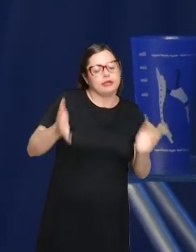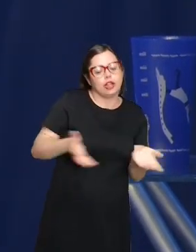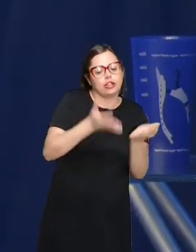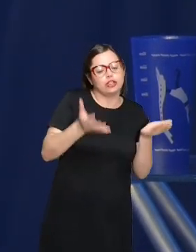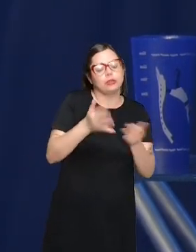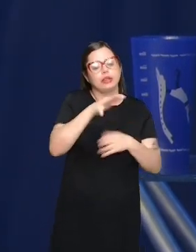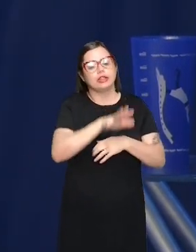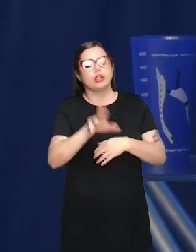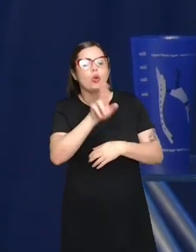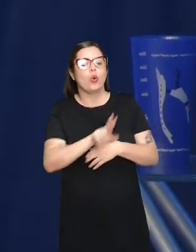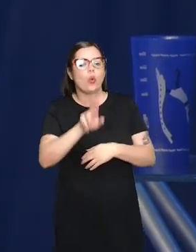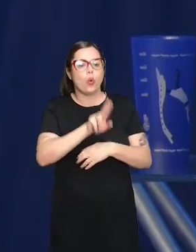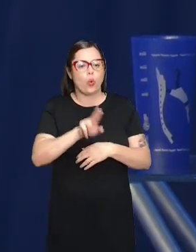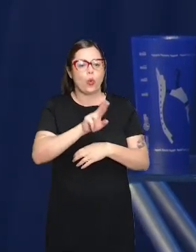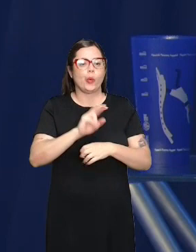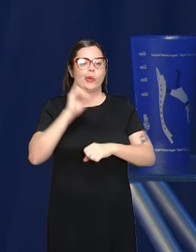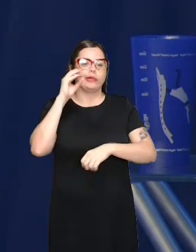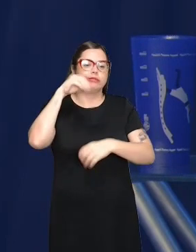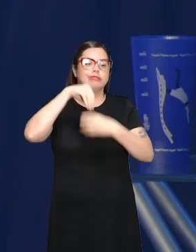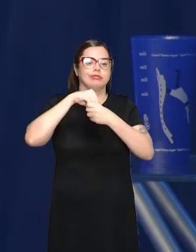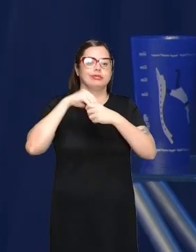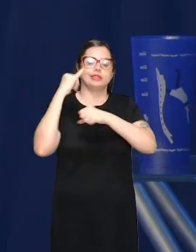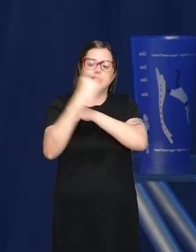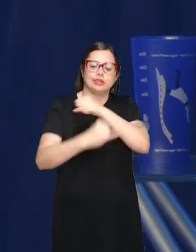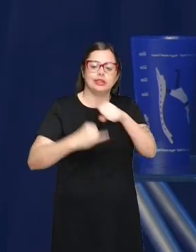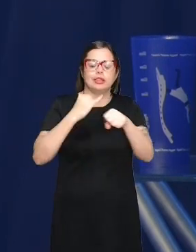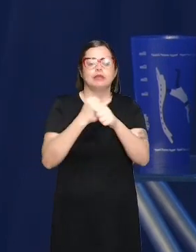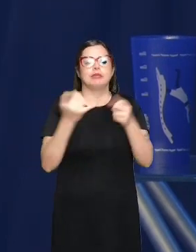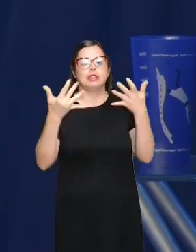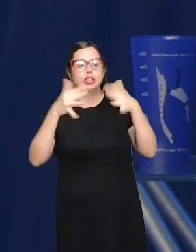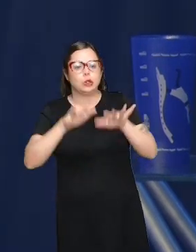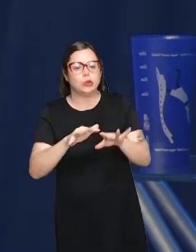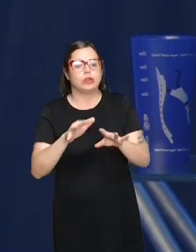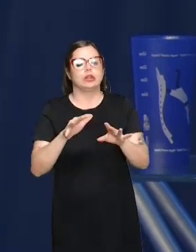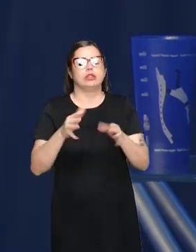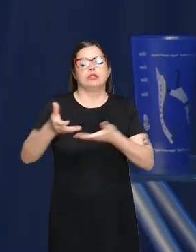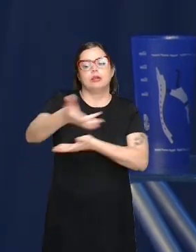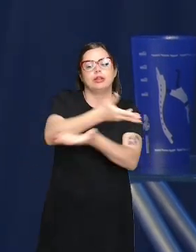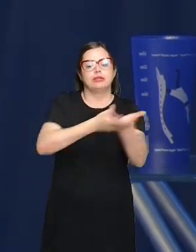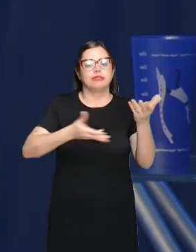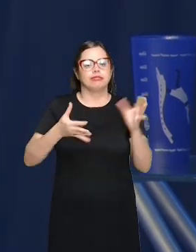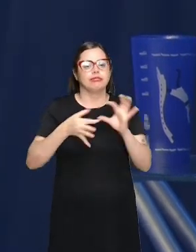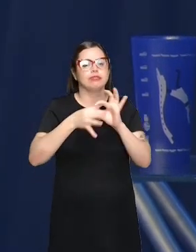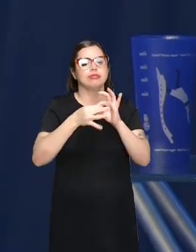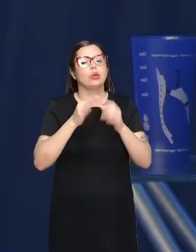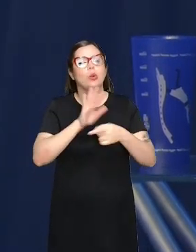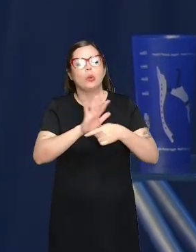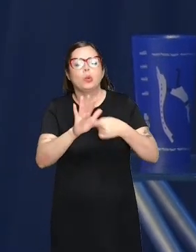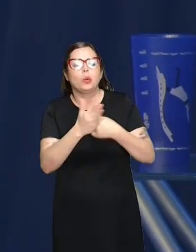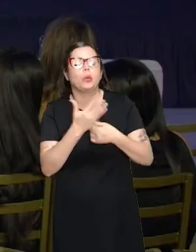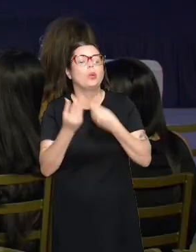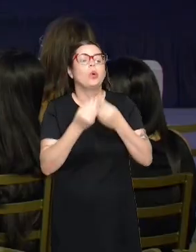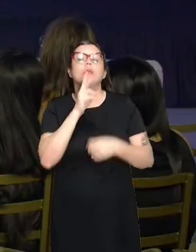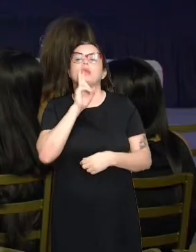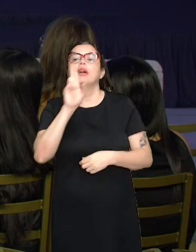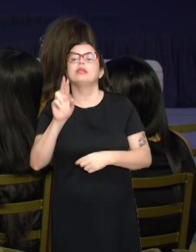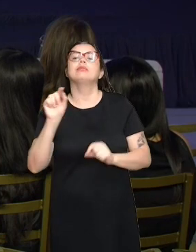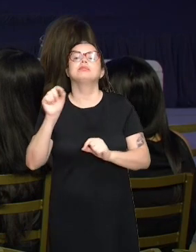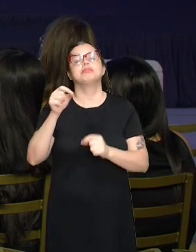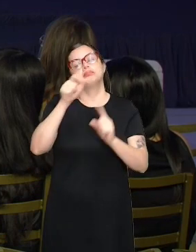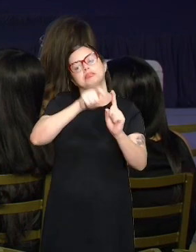de forma mais colaborativa, mais inclusiva. Enfim, fica aqui a perguntinha, quem quiser responder.